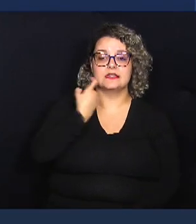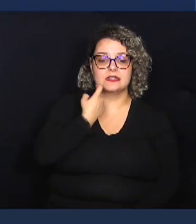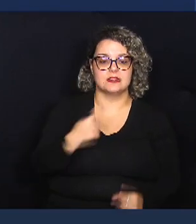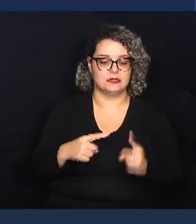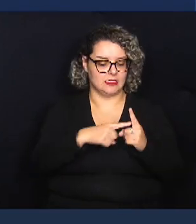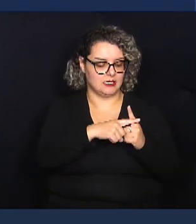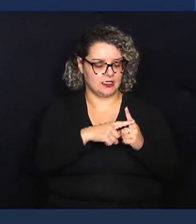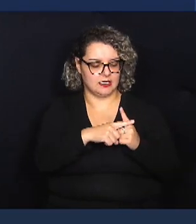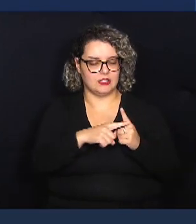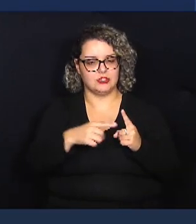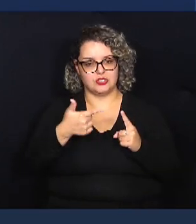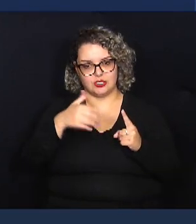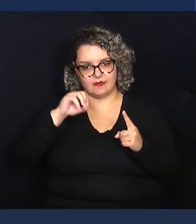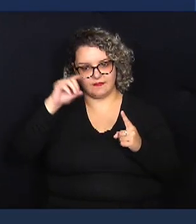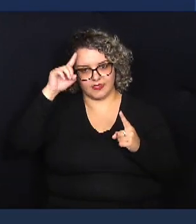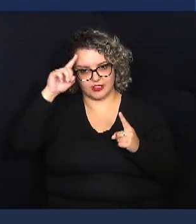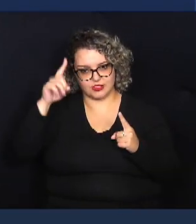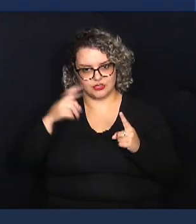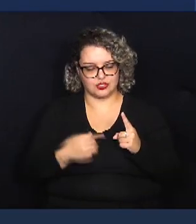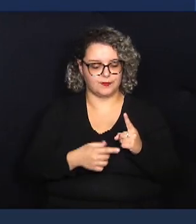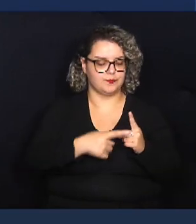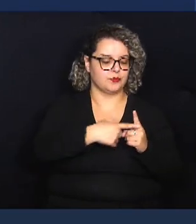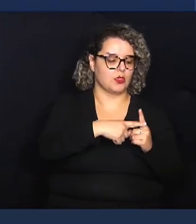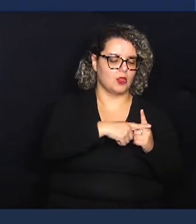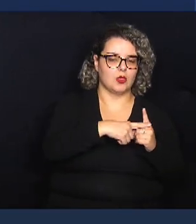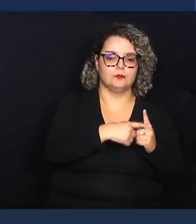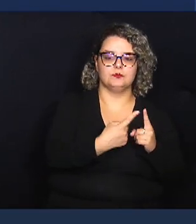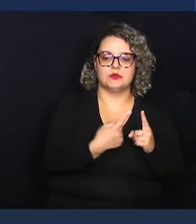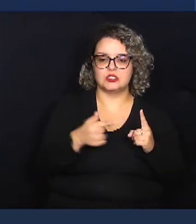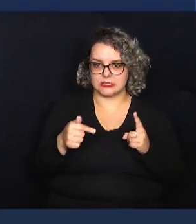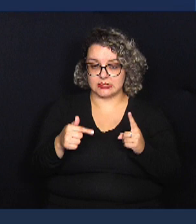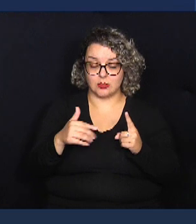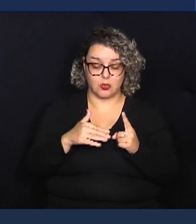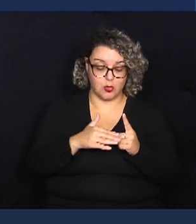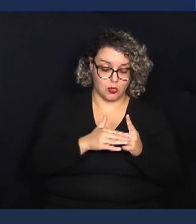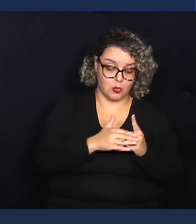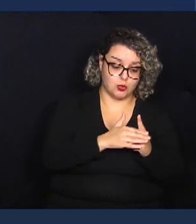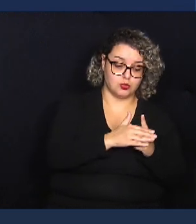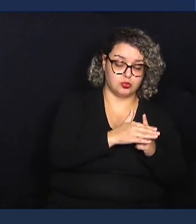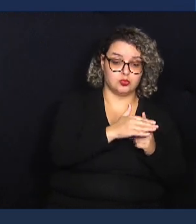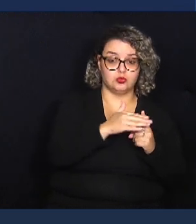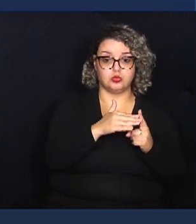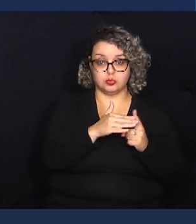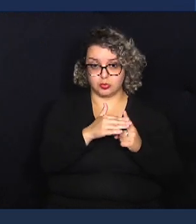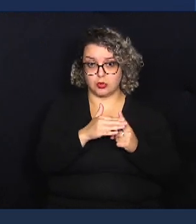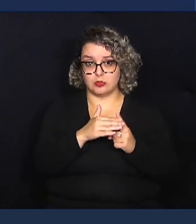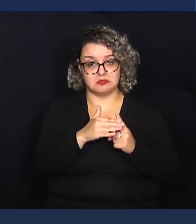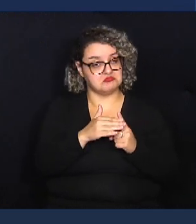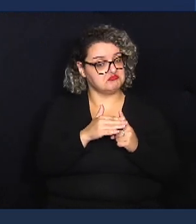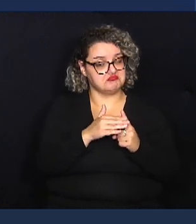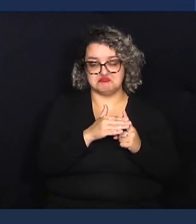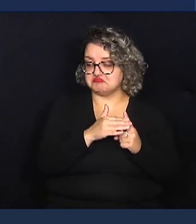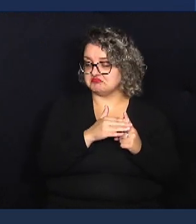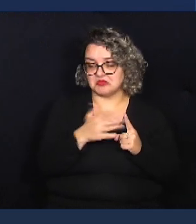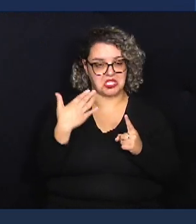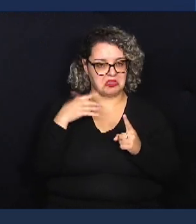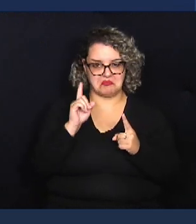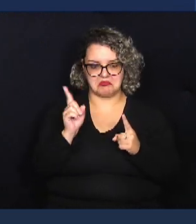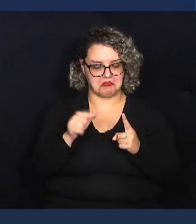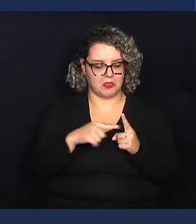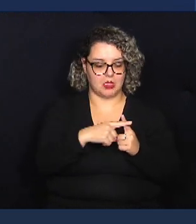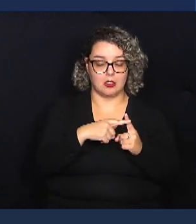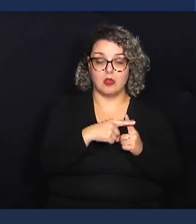dia 20 de outubro, mínima de 17 graus. Ao longo do dia a temperatura sobe, mas não faz aquele calorão.